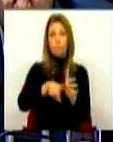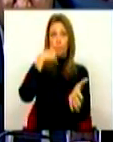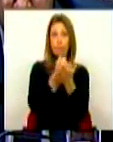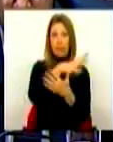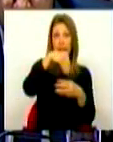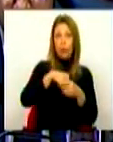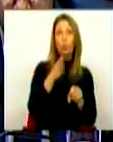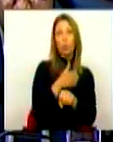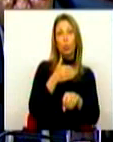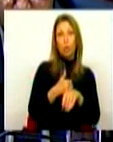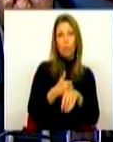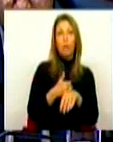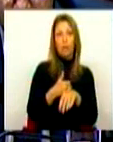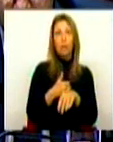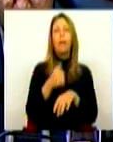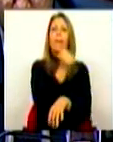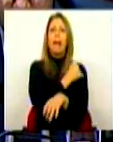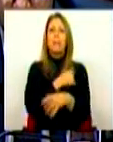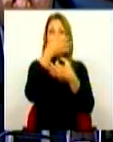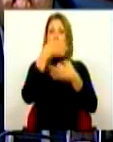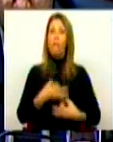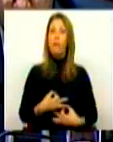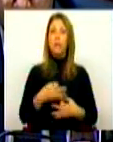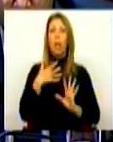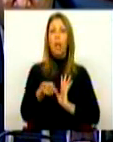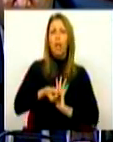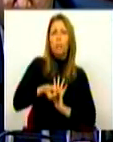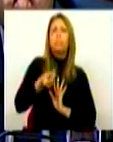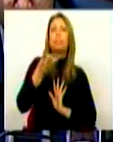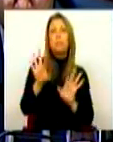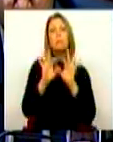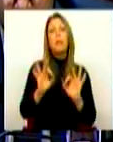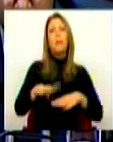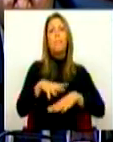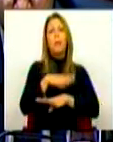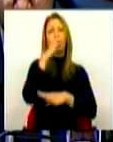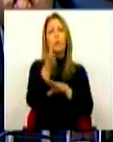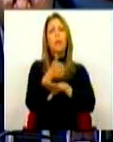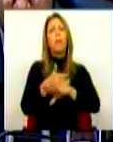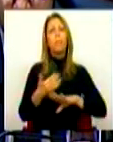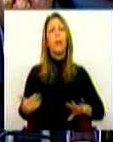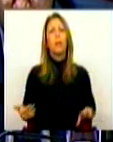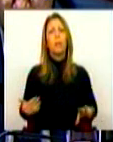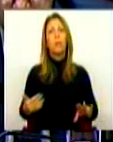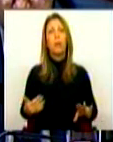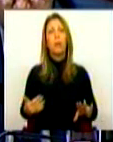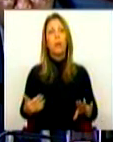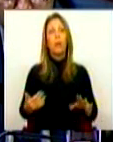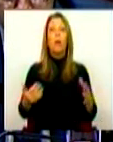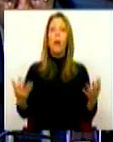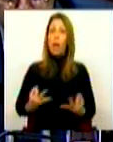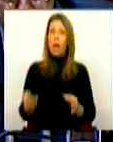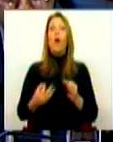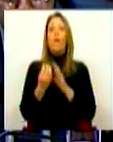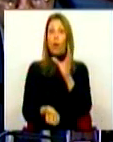gabinete, da residência oficial, eram contabilizados como membros do gabinete. Foi criada, aliás, por